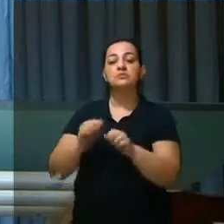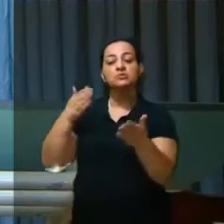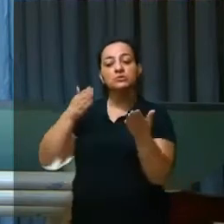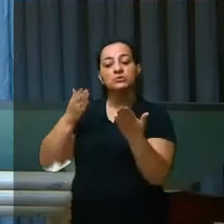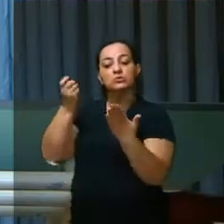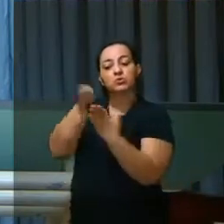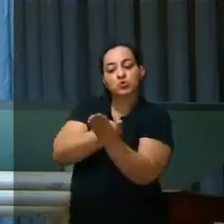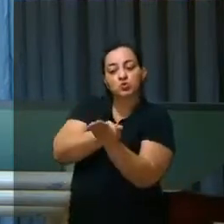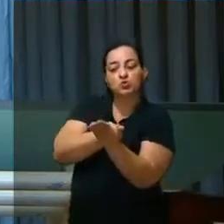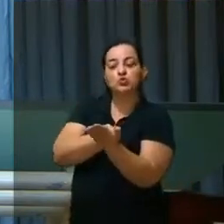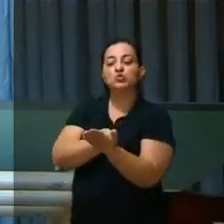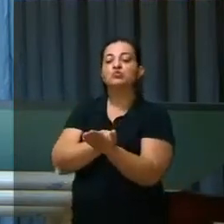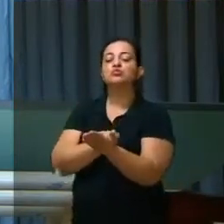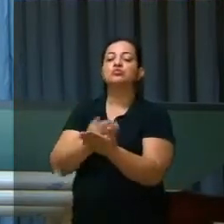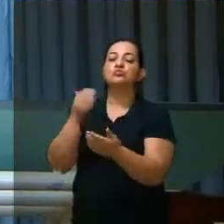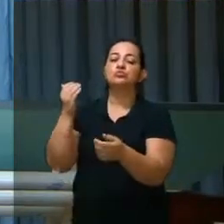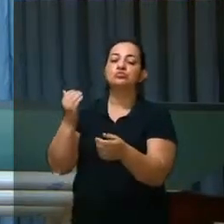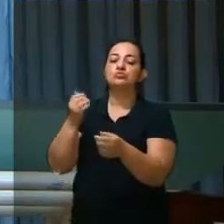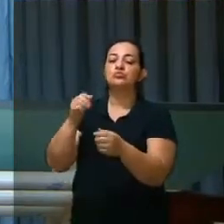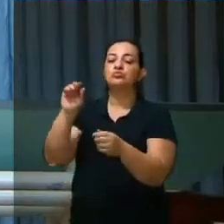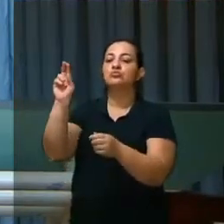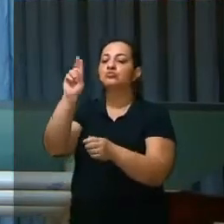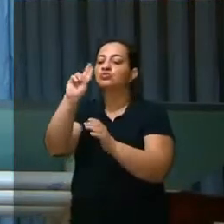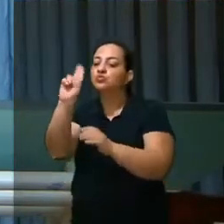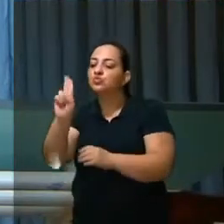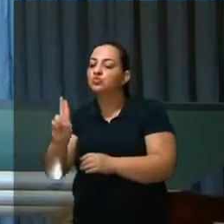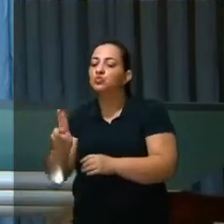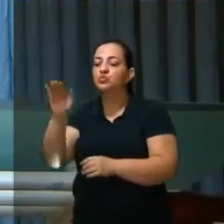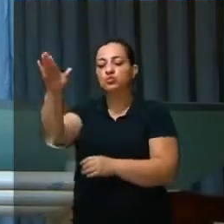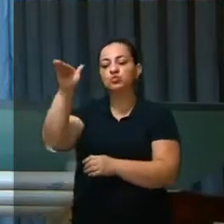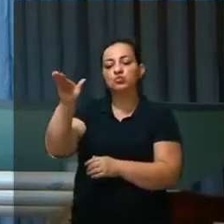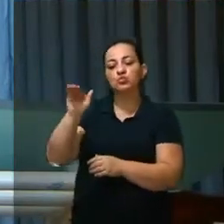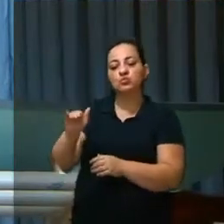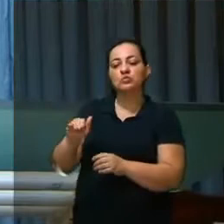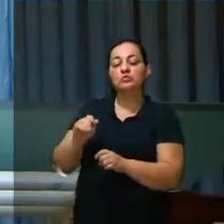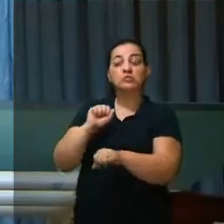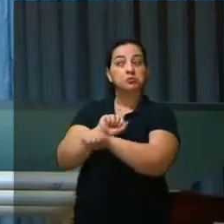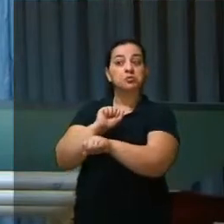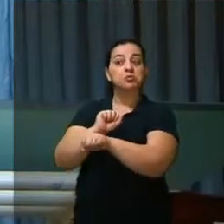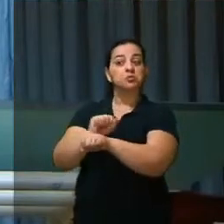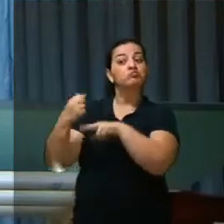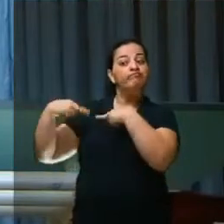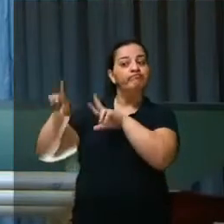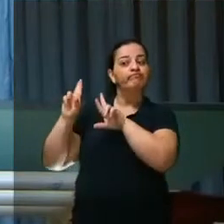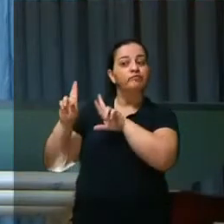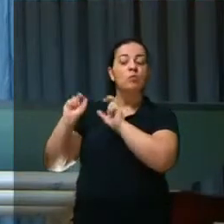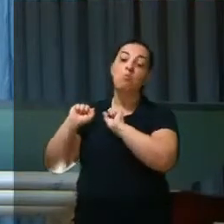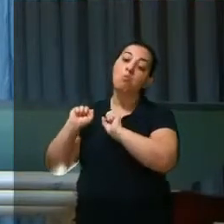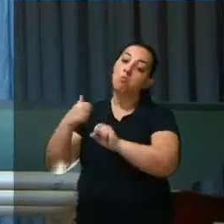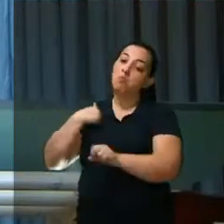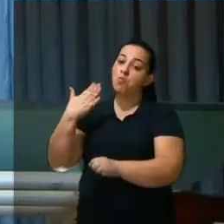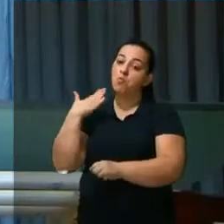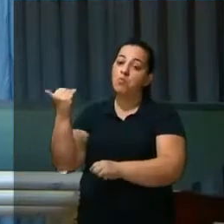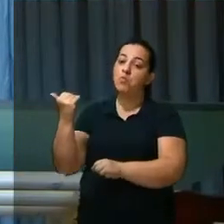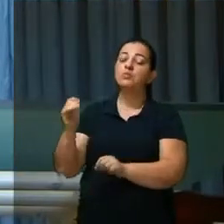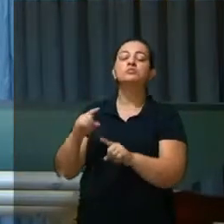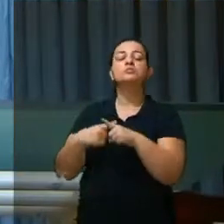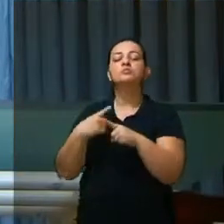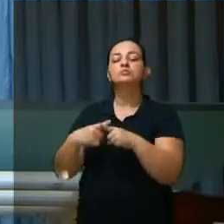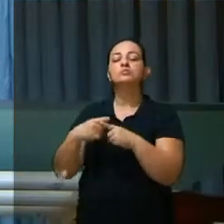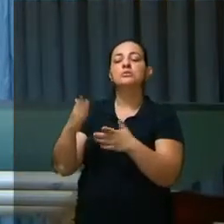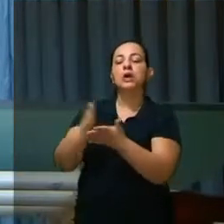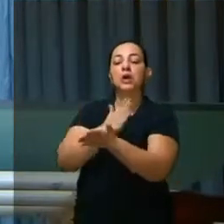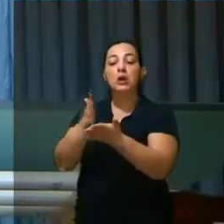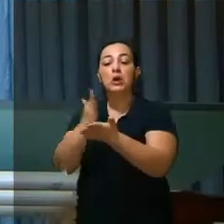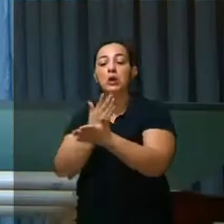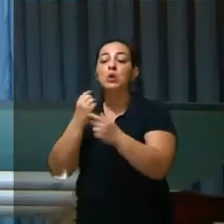faz o concurso e você fica fora do número dos que vão ser chamado mas se fica na expectativa pode que o seja chamado por que